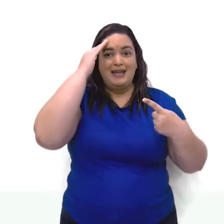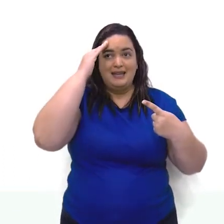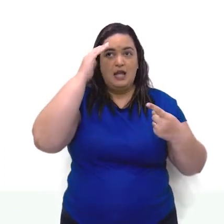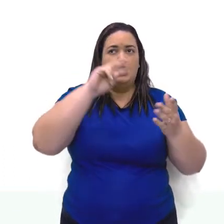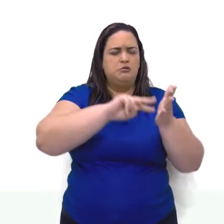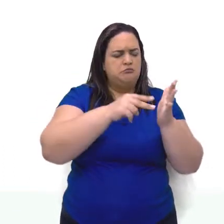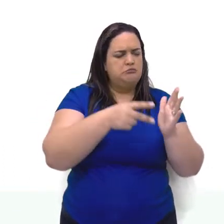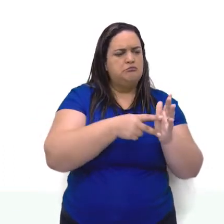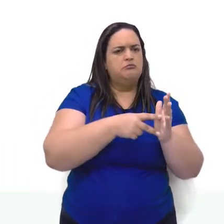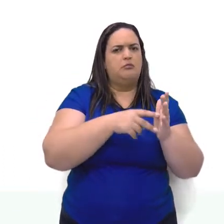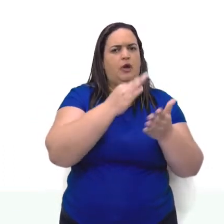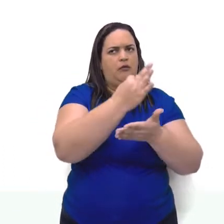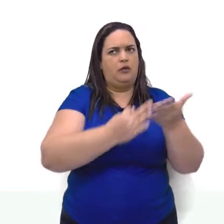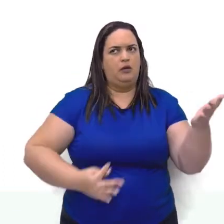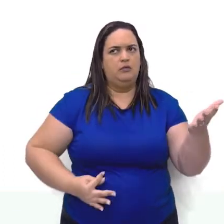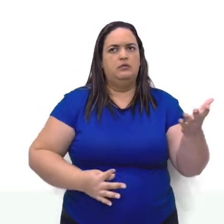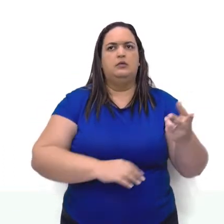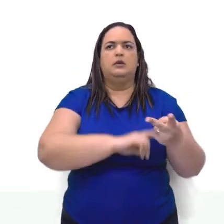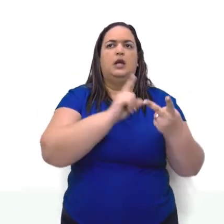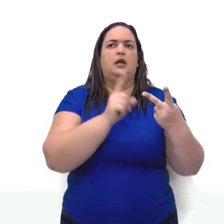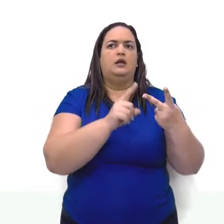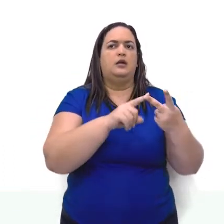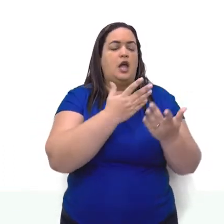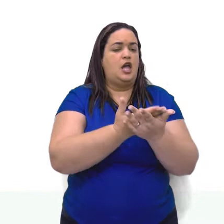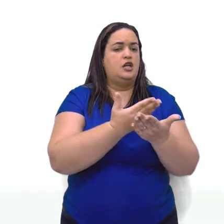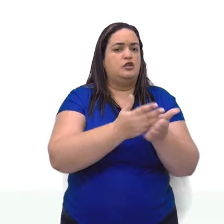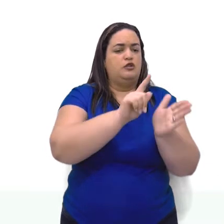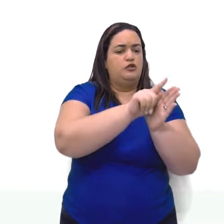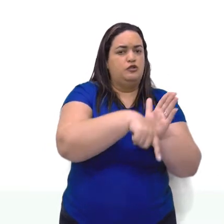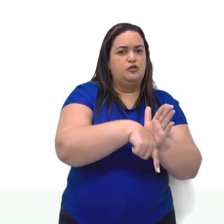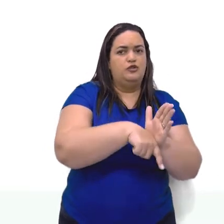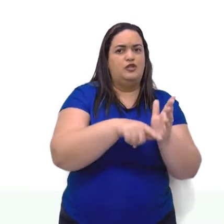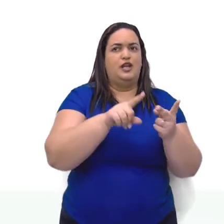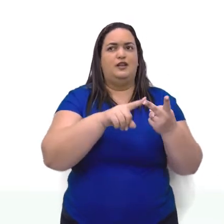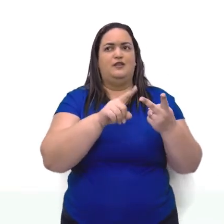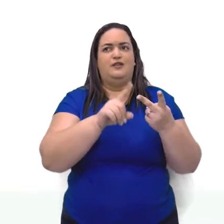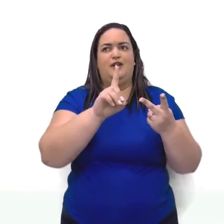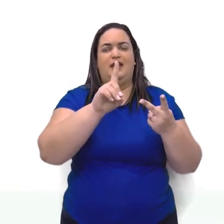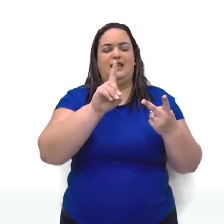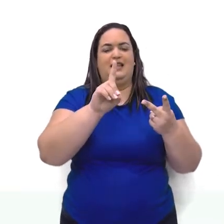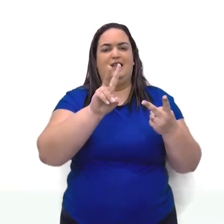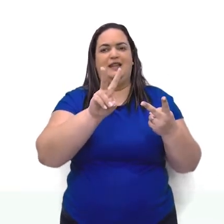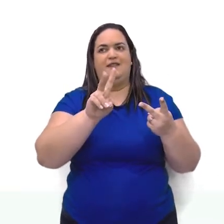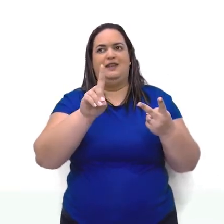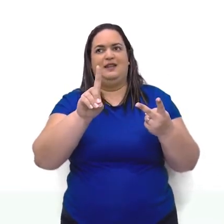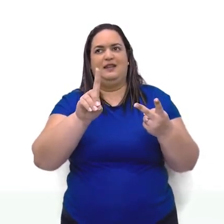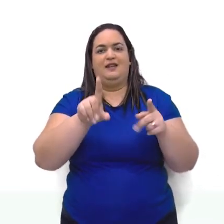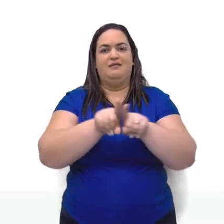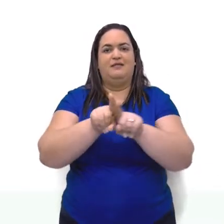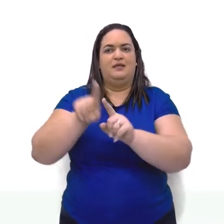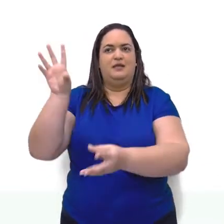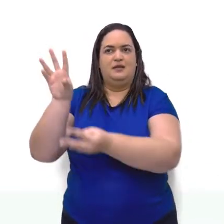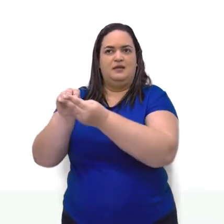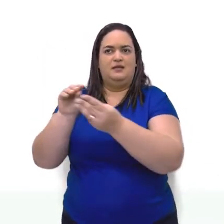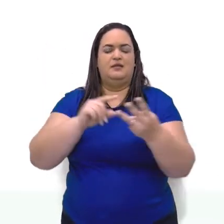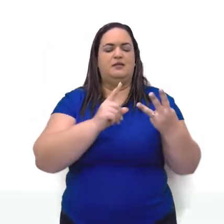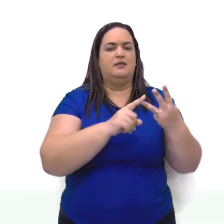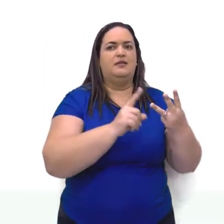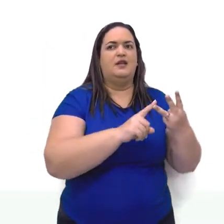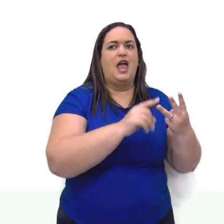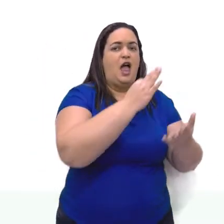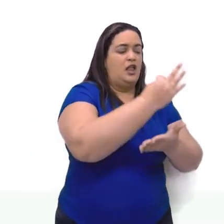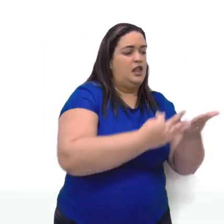é que eles servem, estudamos os gêneros de capa de DVD e sinopse, relacionamos os textos com o